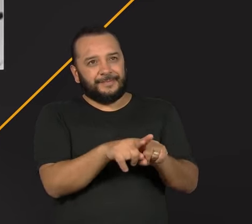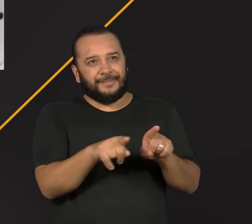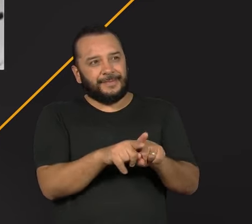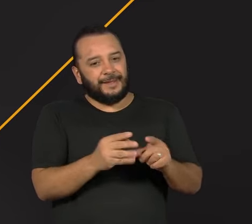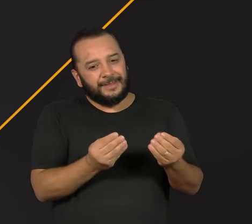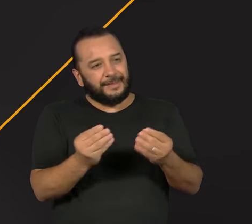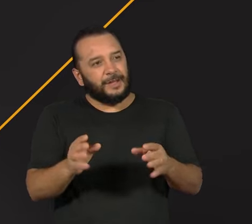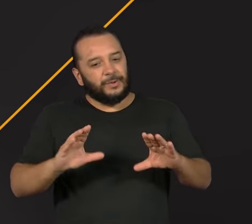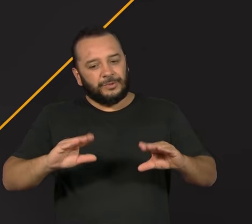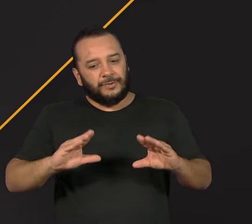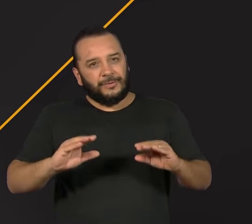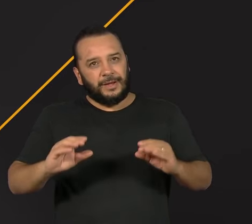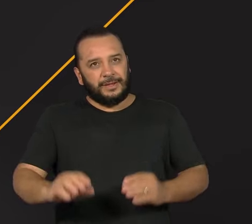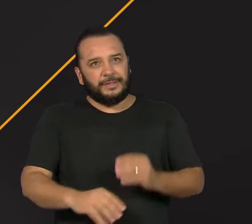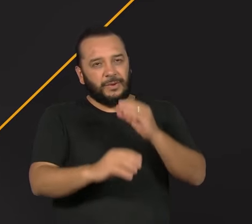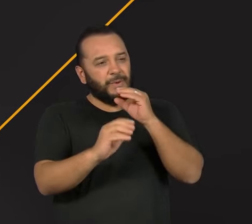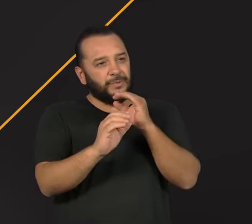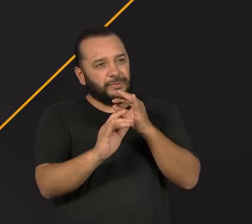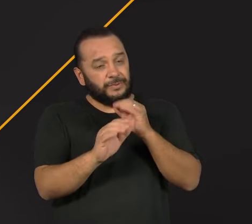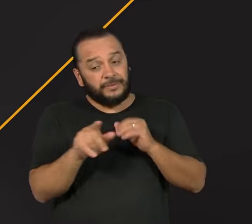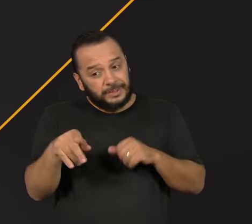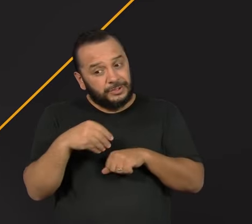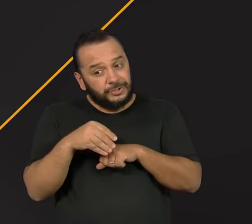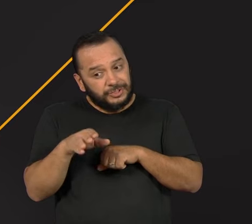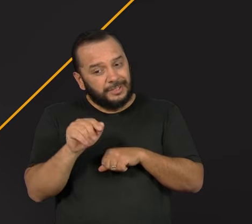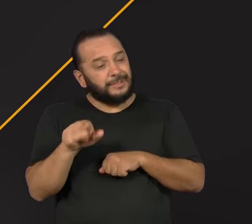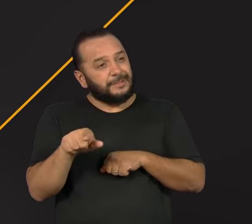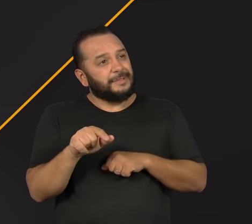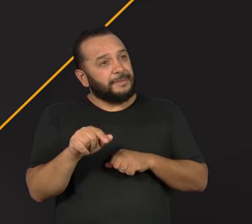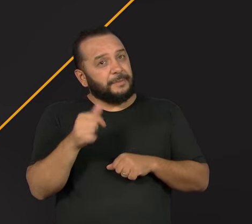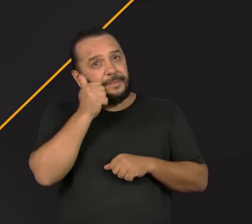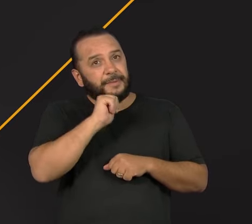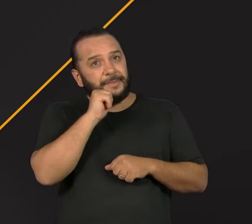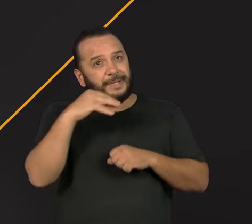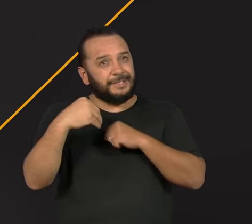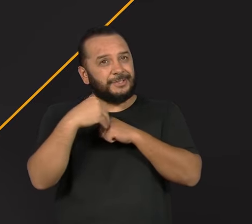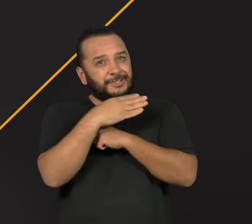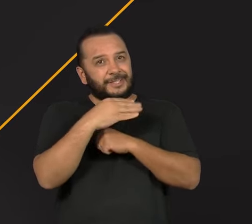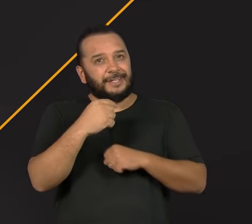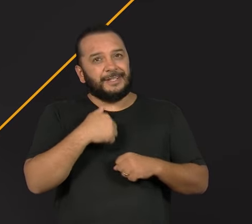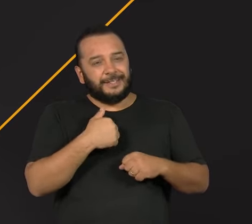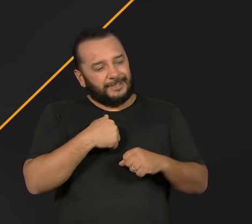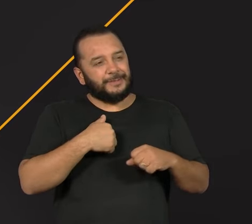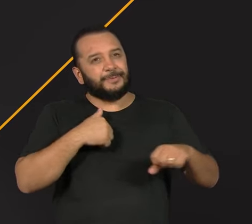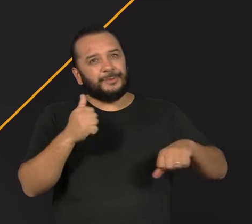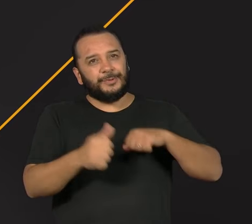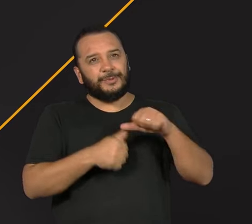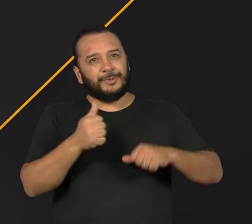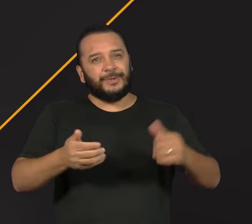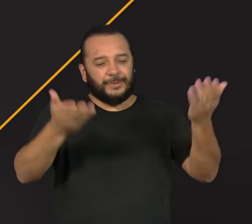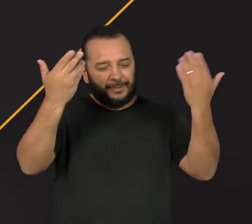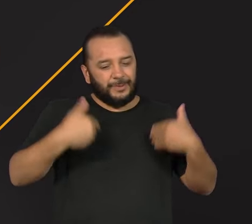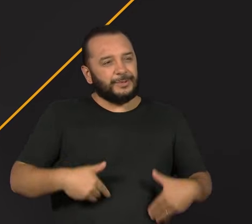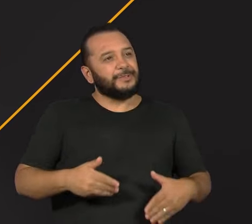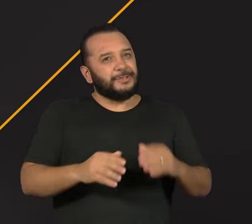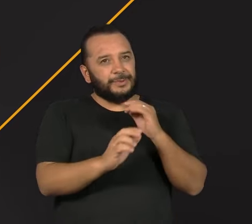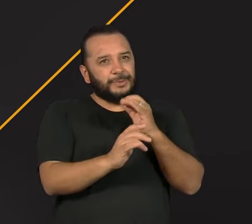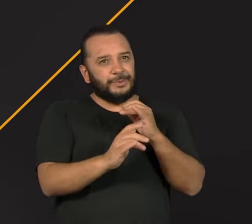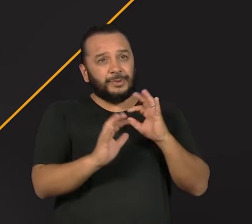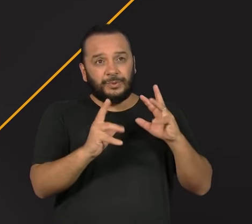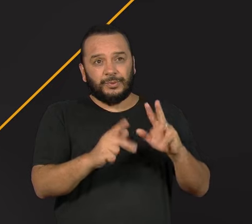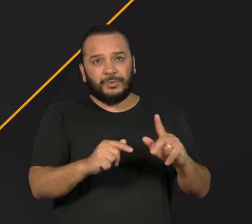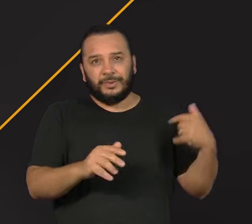da sala como uma sugestão. Essa sugestão da minha mãe me tornou a pessoa que eu sou hoje. Tudo que eu